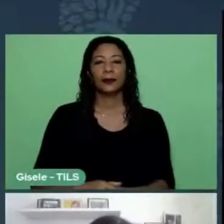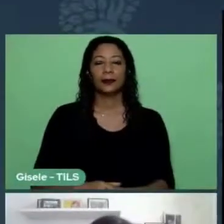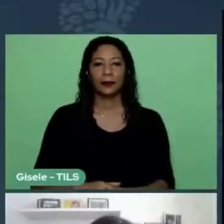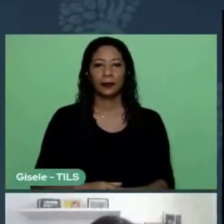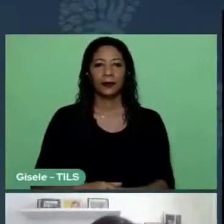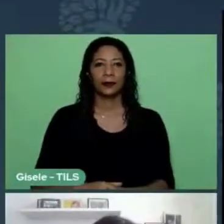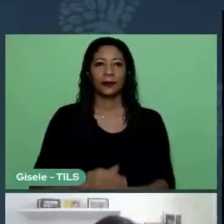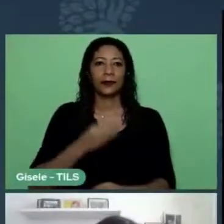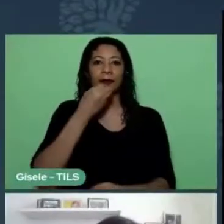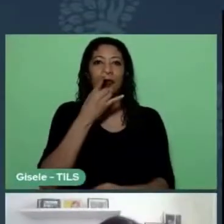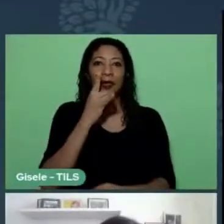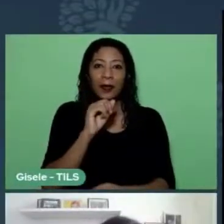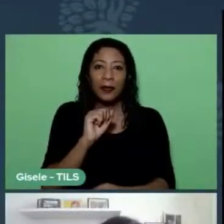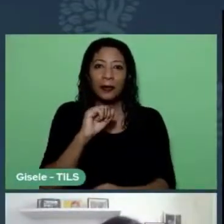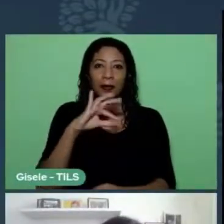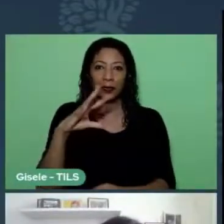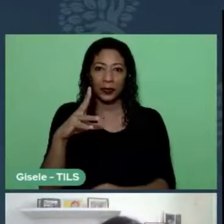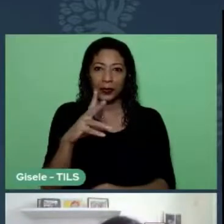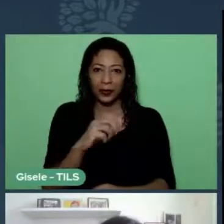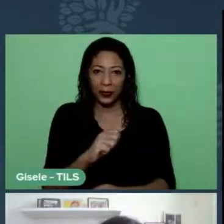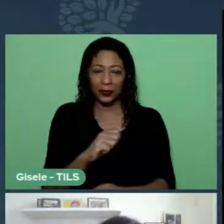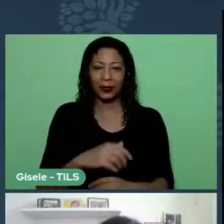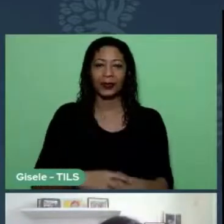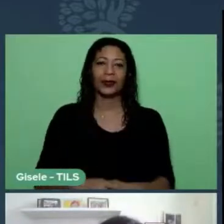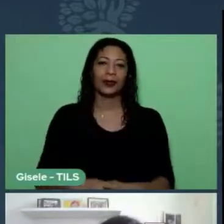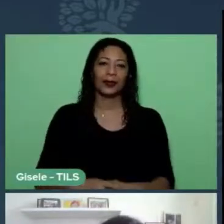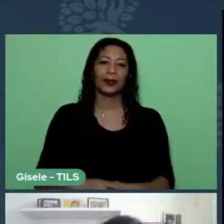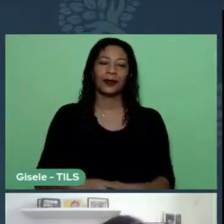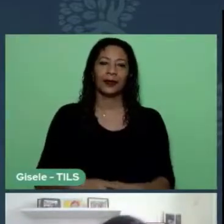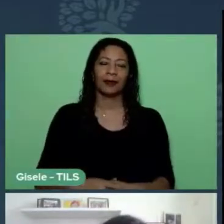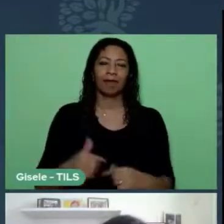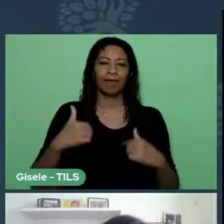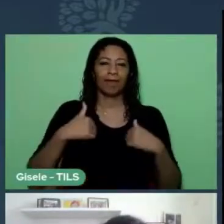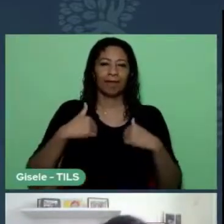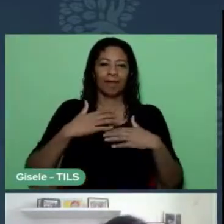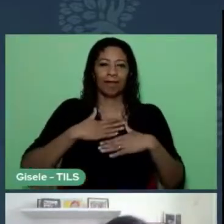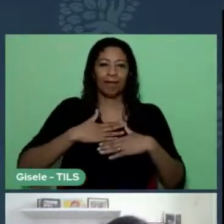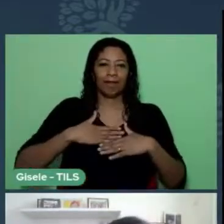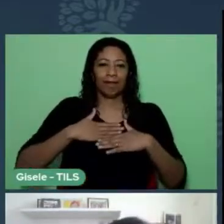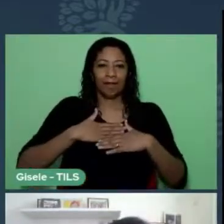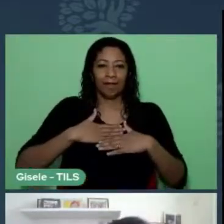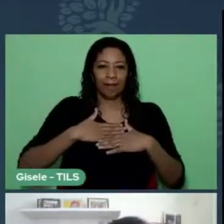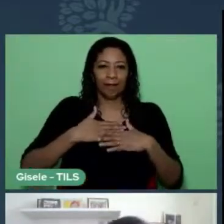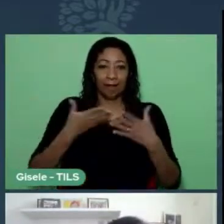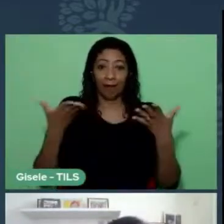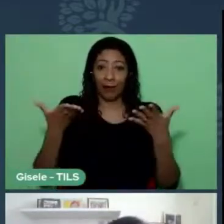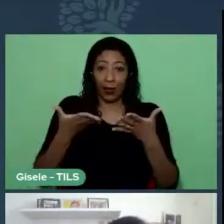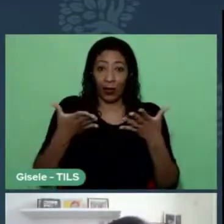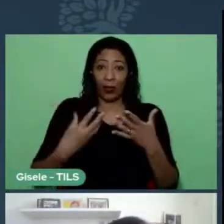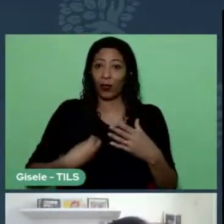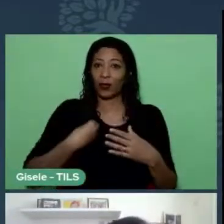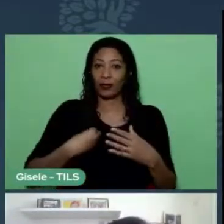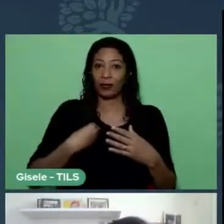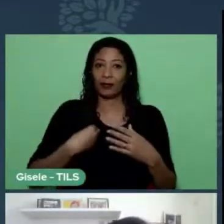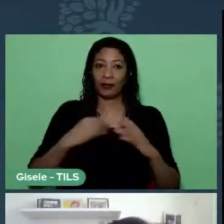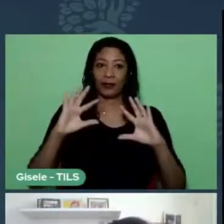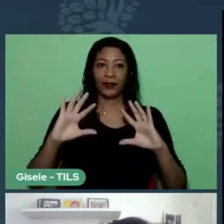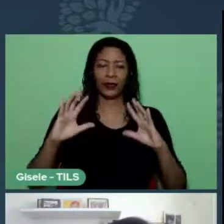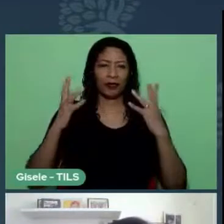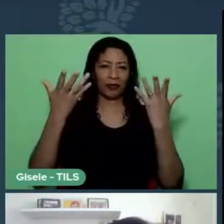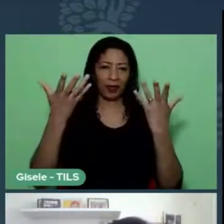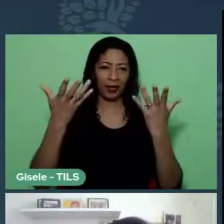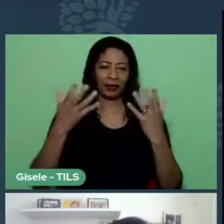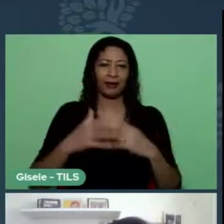Não, bom dia, Carol, bom dia a todos. Para mim é uma grande honra estar aqui no evento de vocês, é sempre muito prazeroso